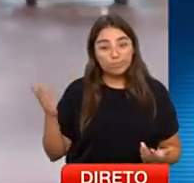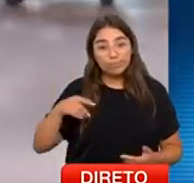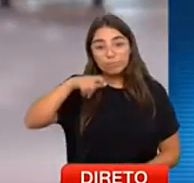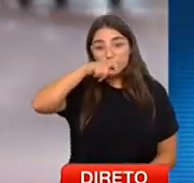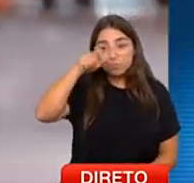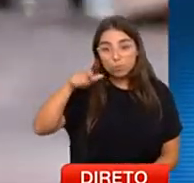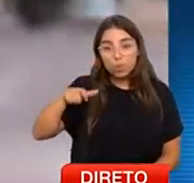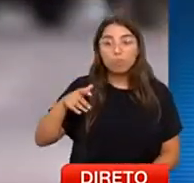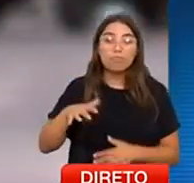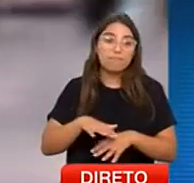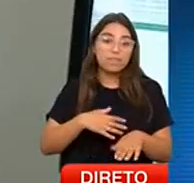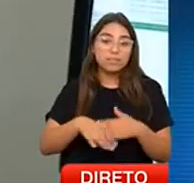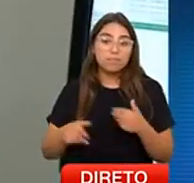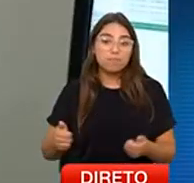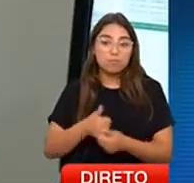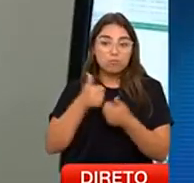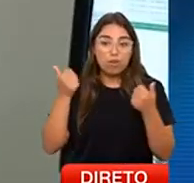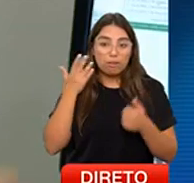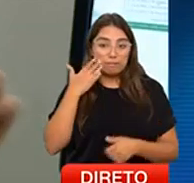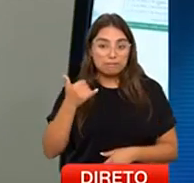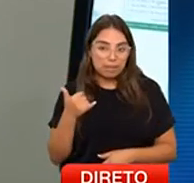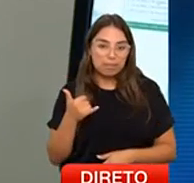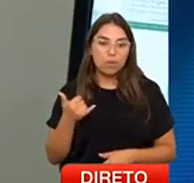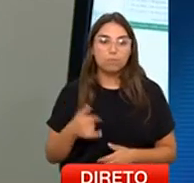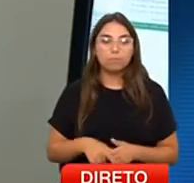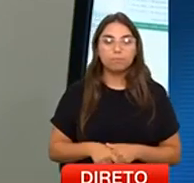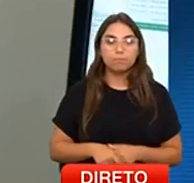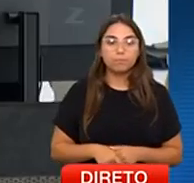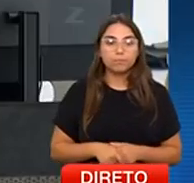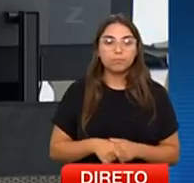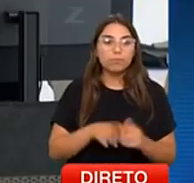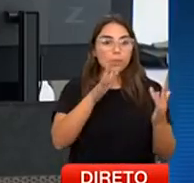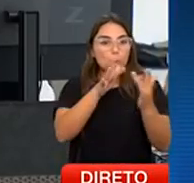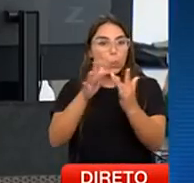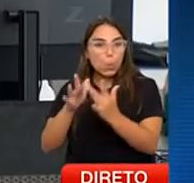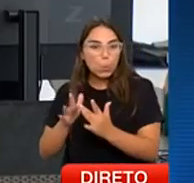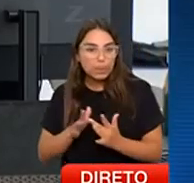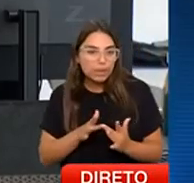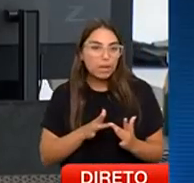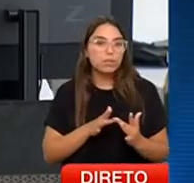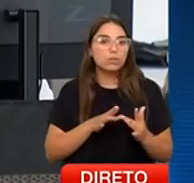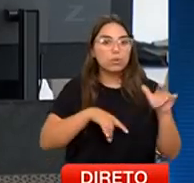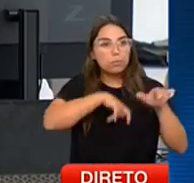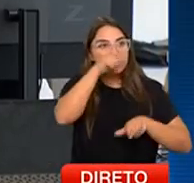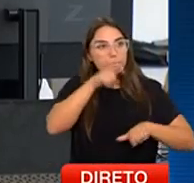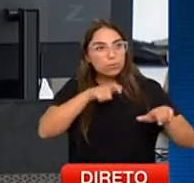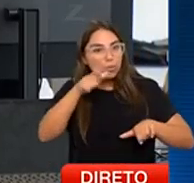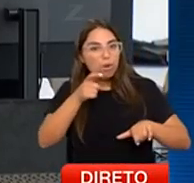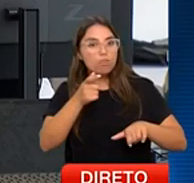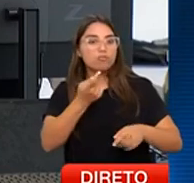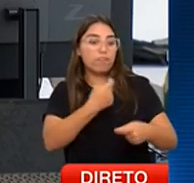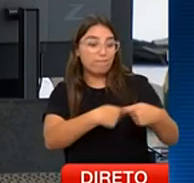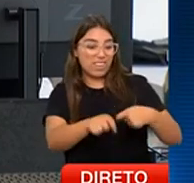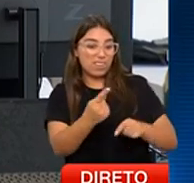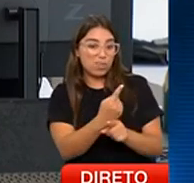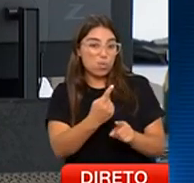fazer o melhor hh enfim procuram H eh enfim contacto com pessoas que de facto vendem eh coisas como sendo